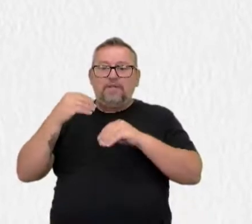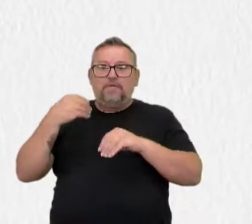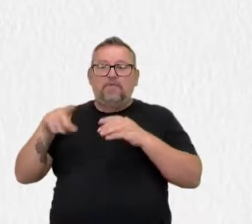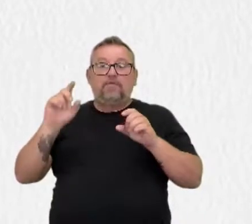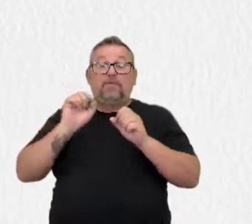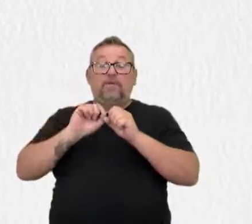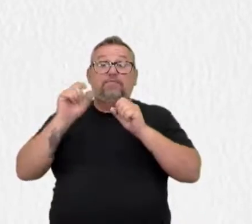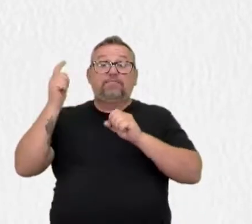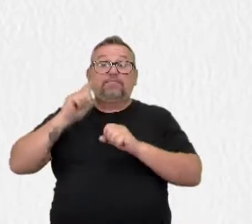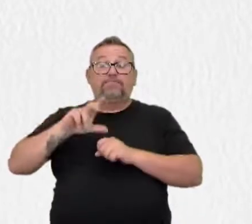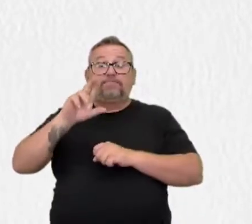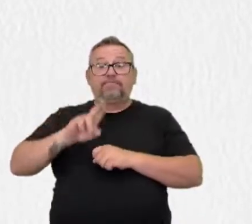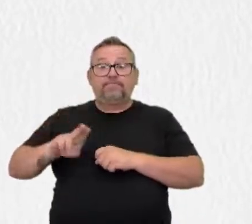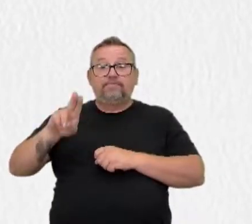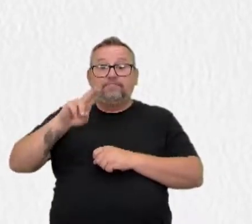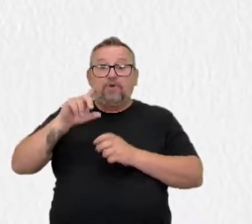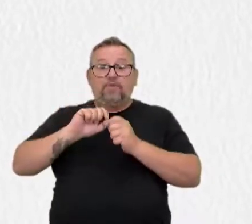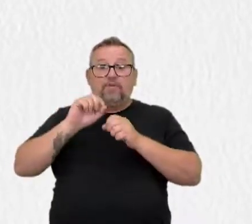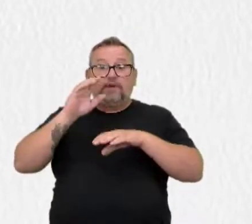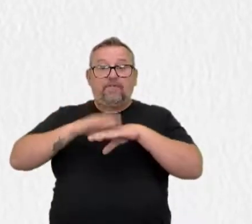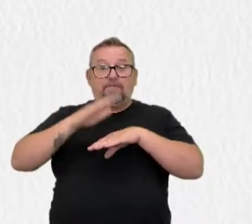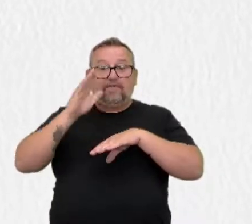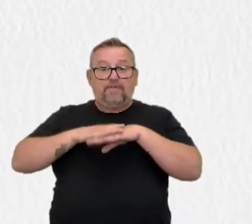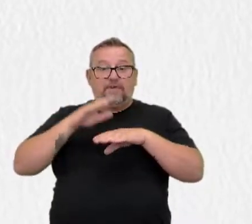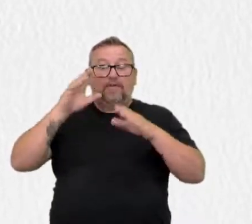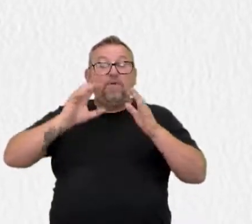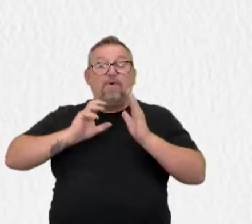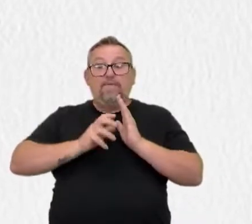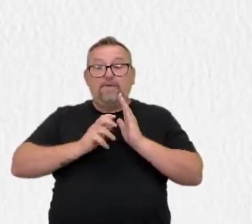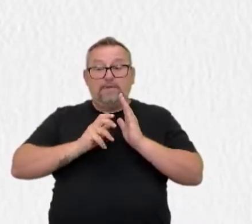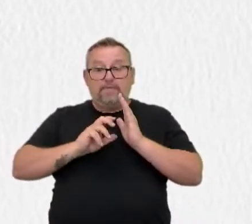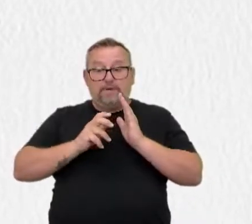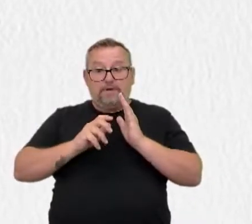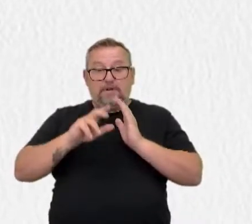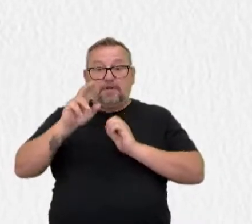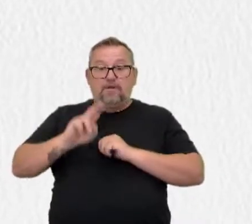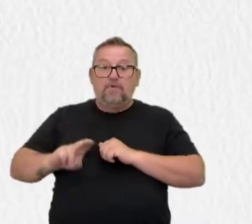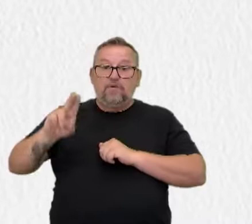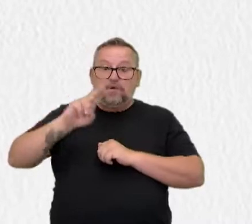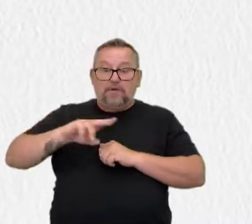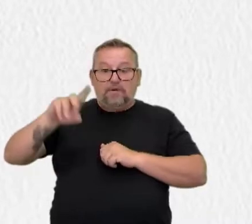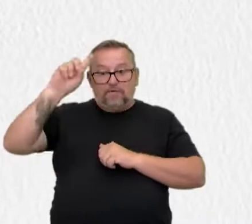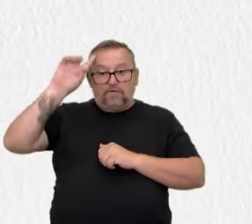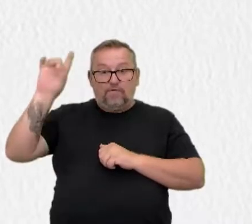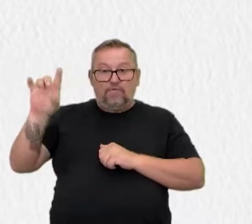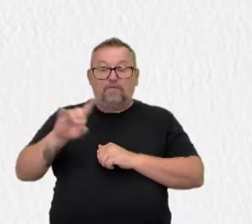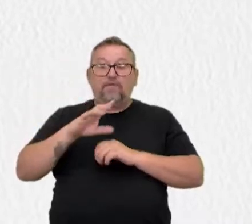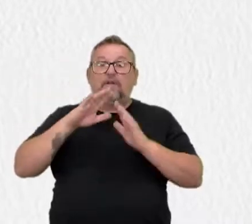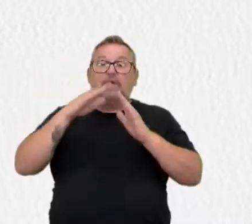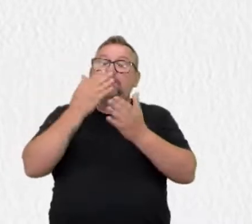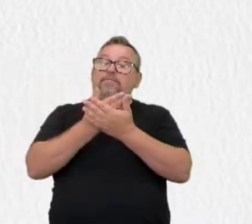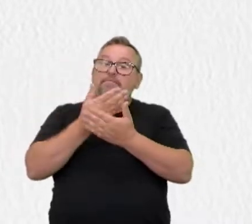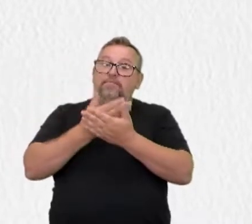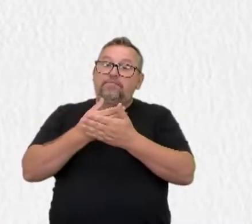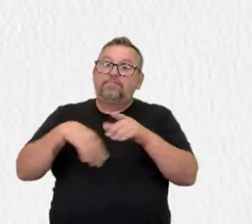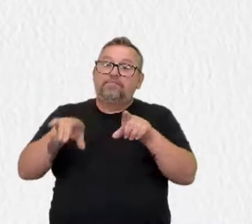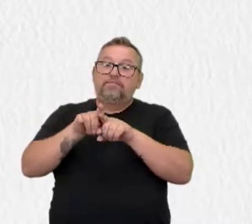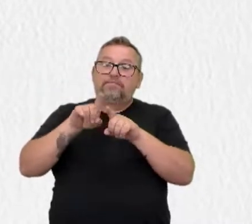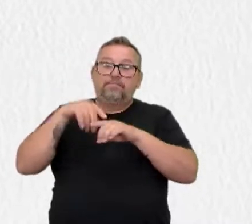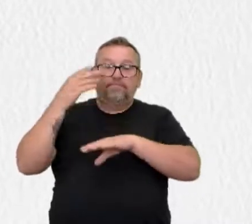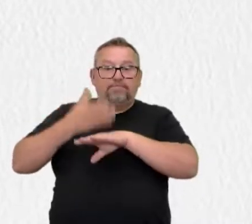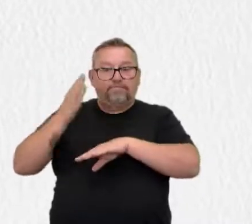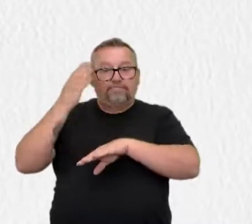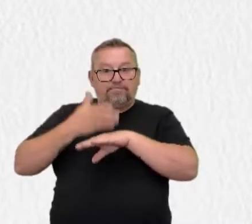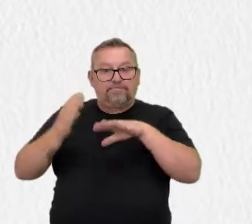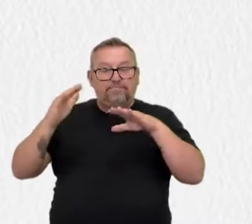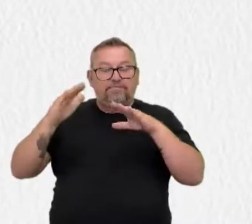já consumiu? E o que você fez com essa ferramenta? Ela é utilizada no seu dia a dia? Na escola, nas atividades